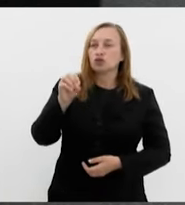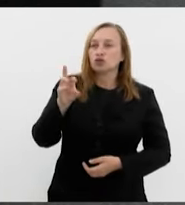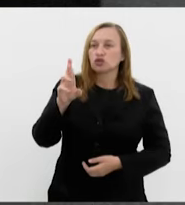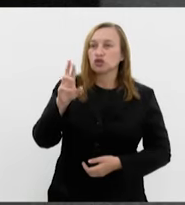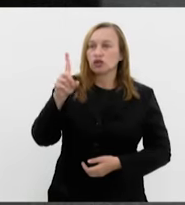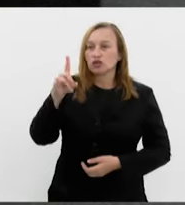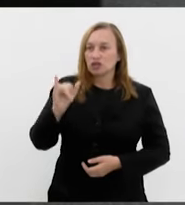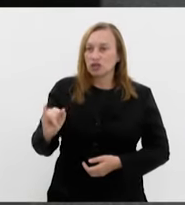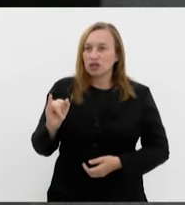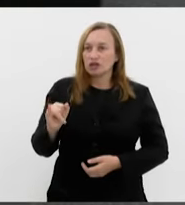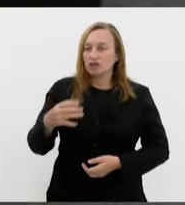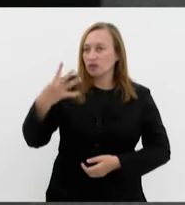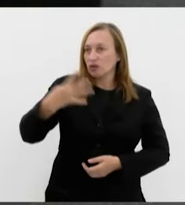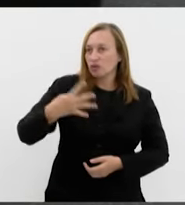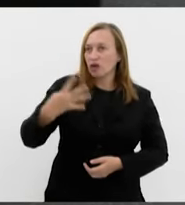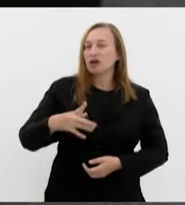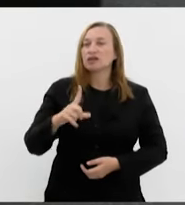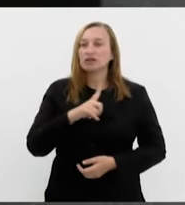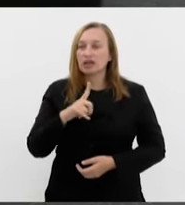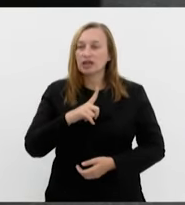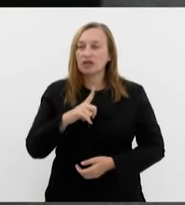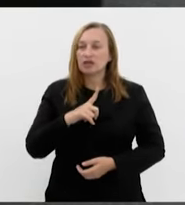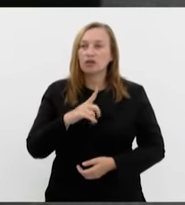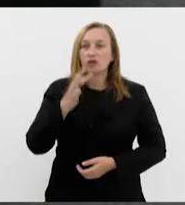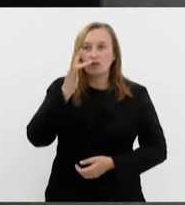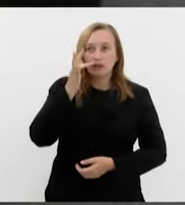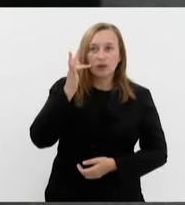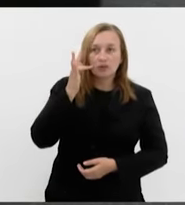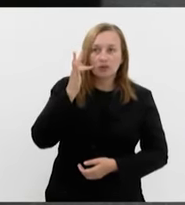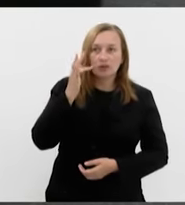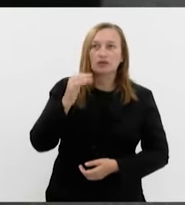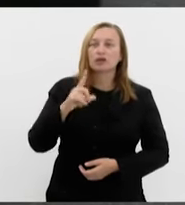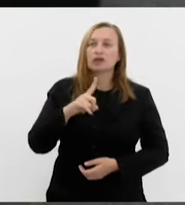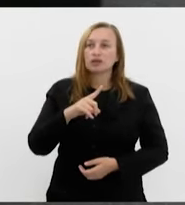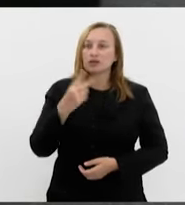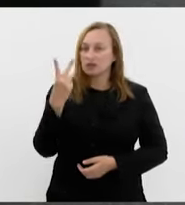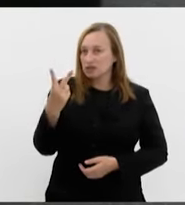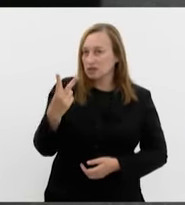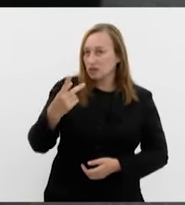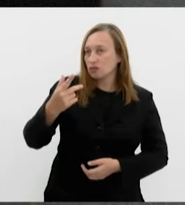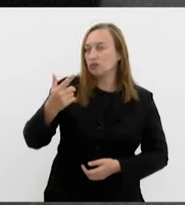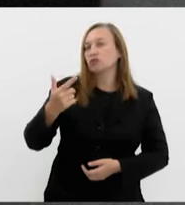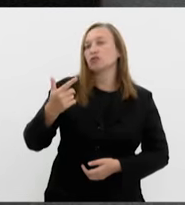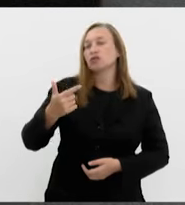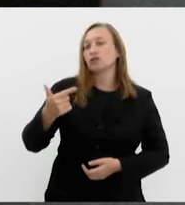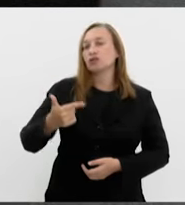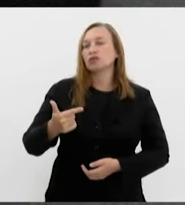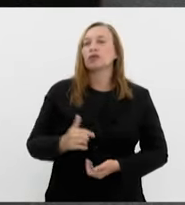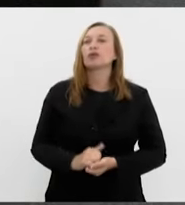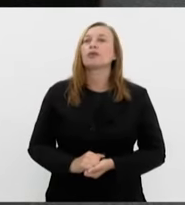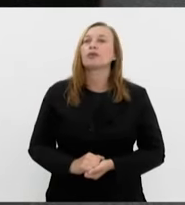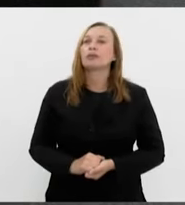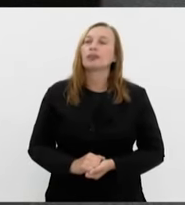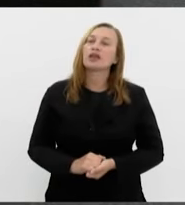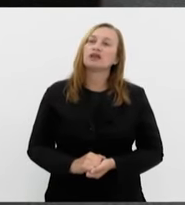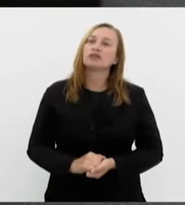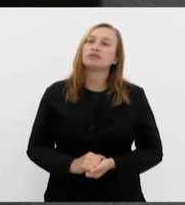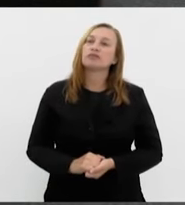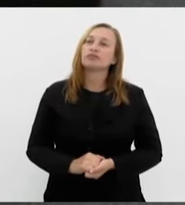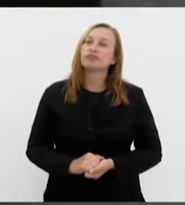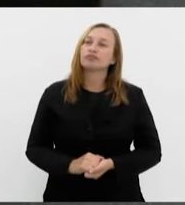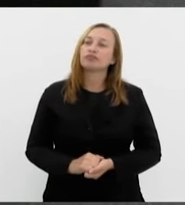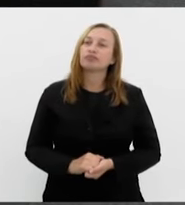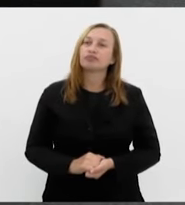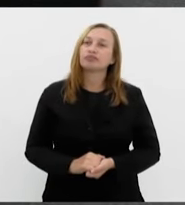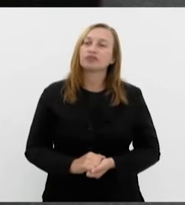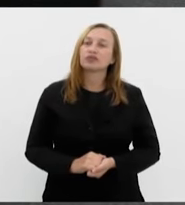Flávio Serafim, com todo o carinho que eu tenho a ele do PSOL, ficou em segundo. E o candidato Jordi ficou lá atrás com seu